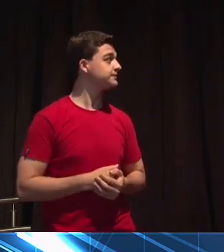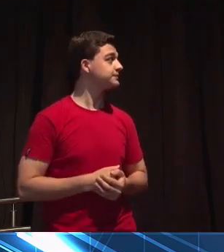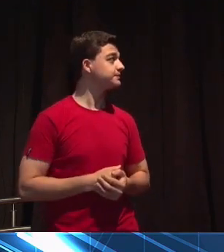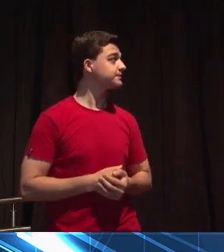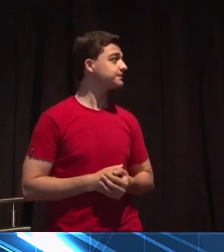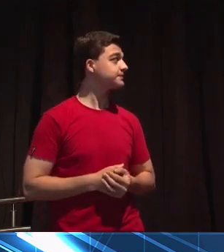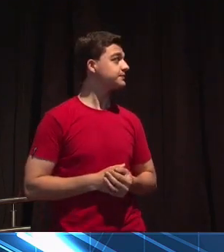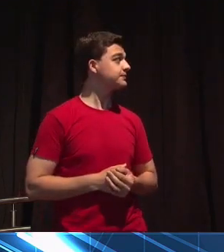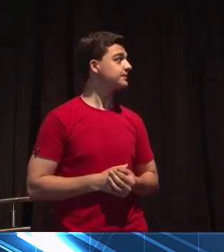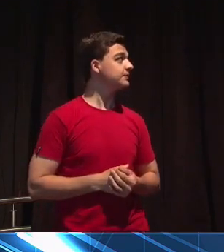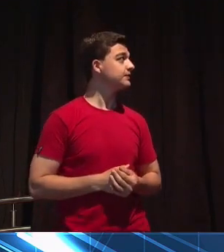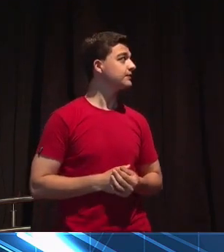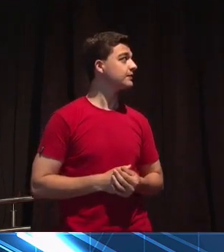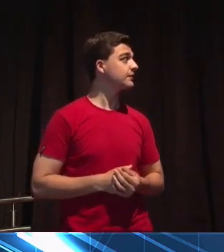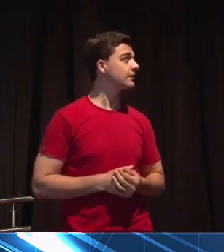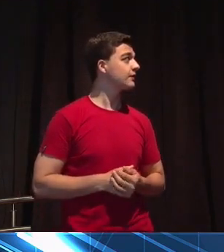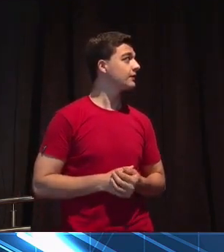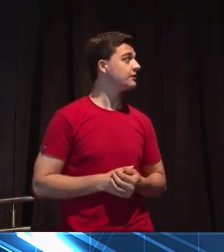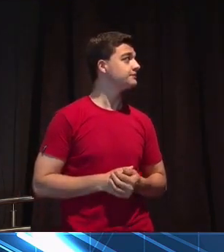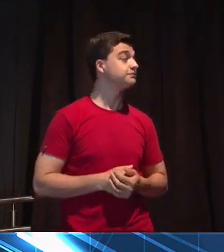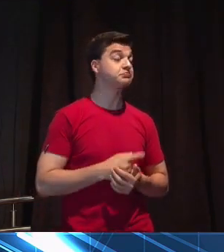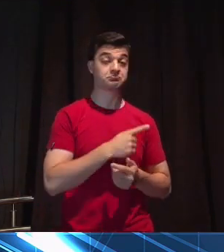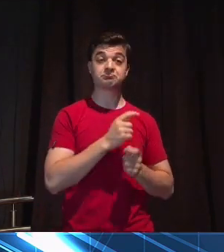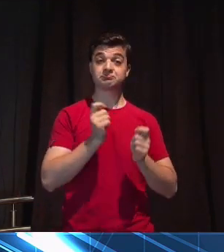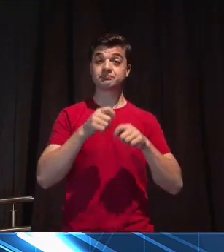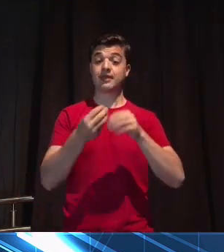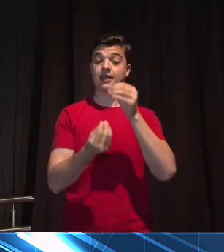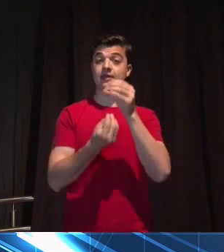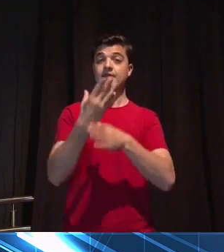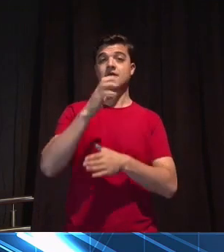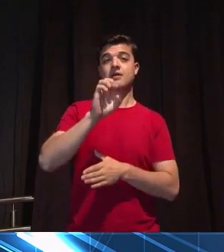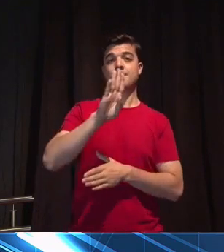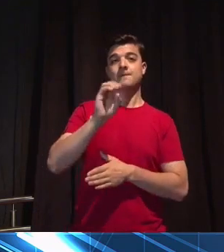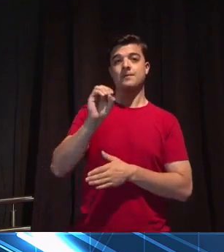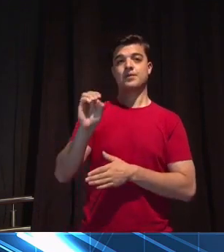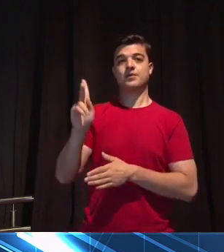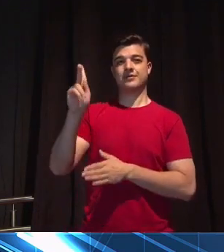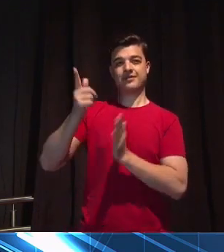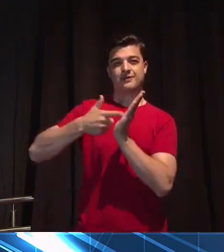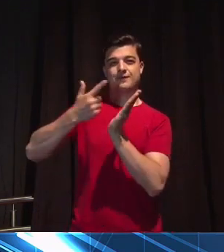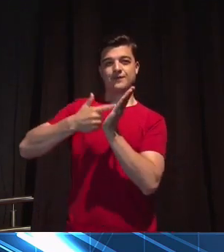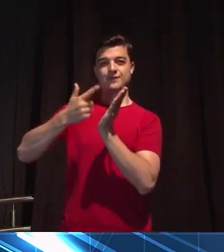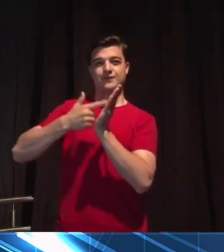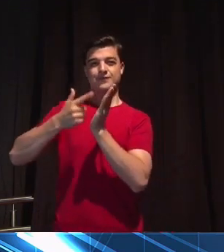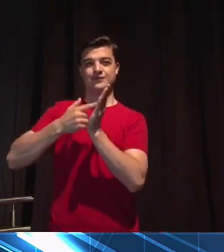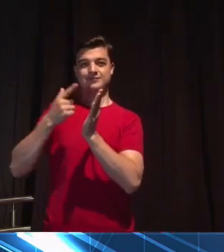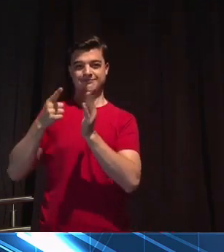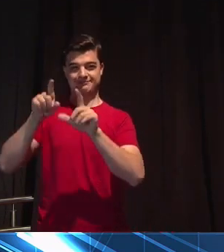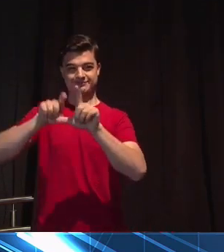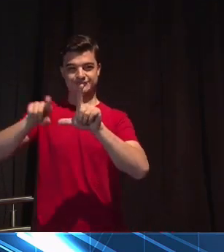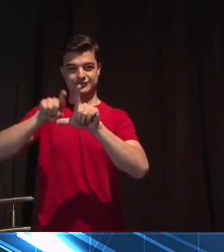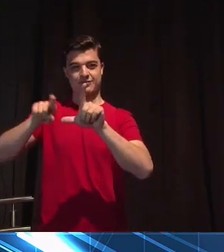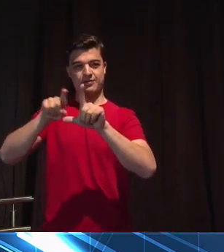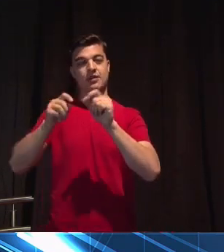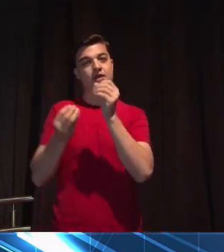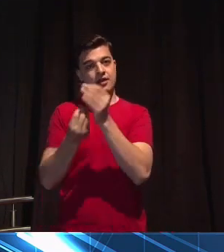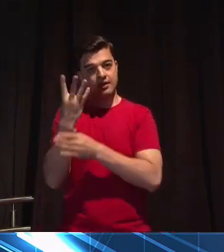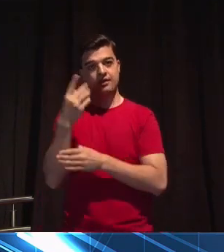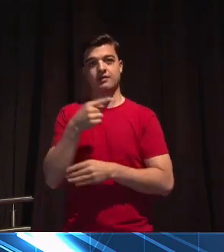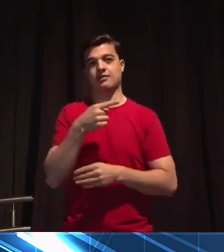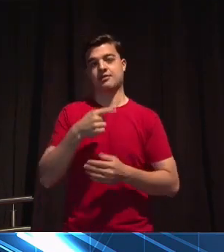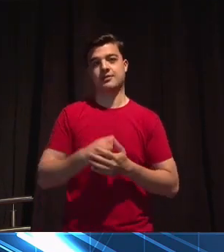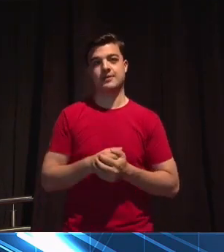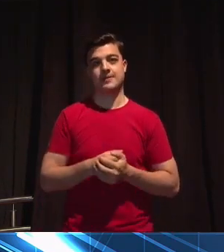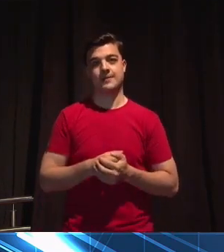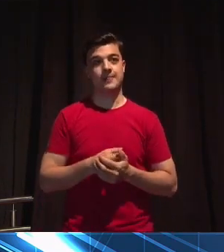beleza com os vários capítulos cada capítulo vai ter seu título e tudo mais então essa aqui